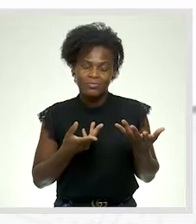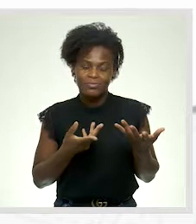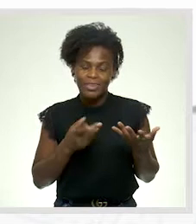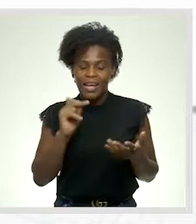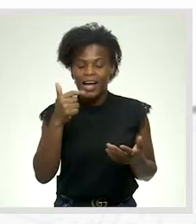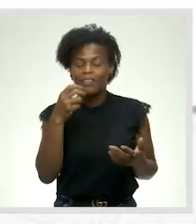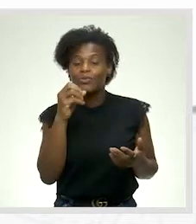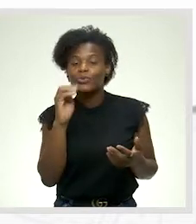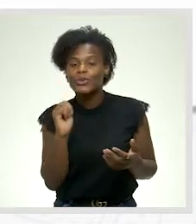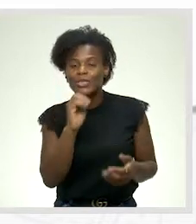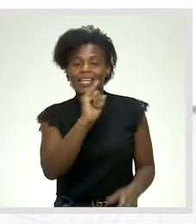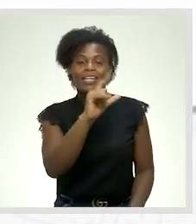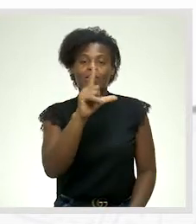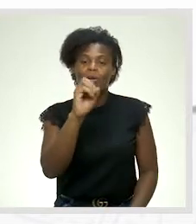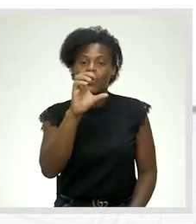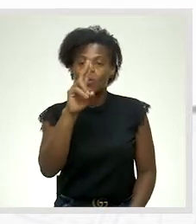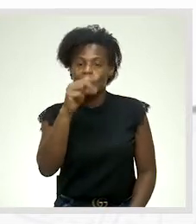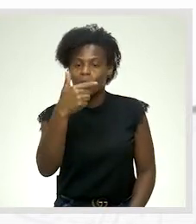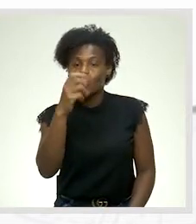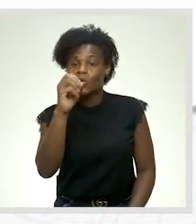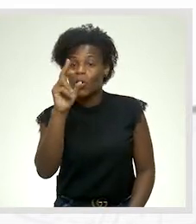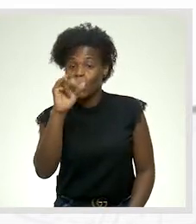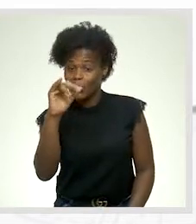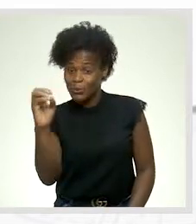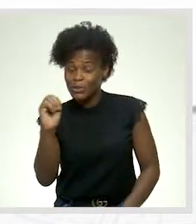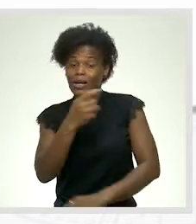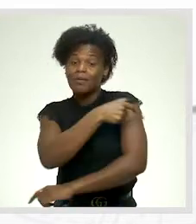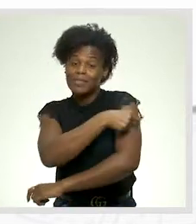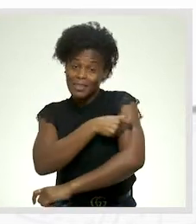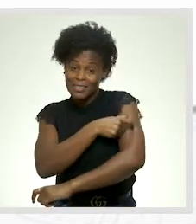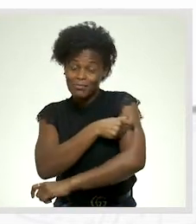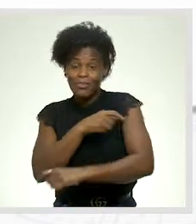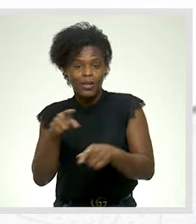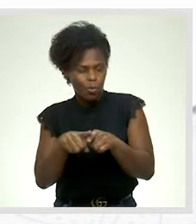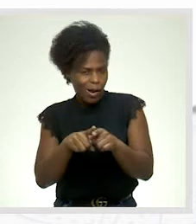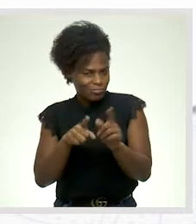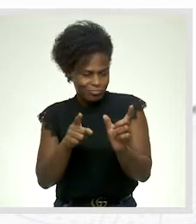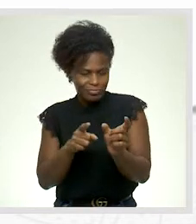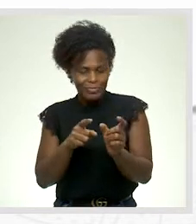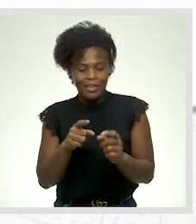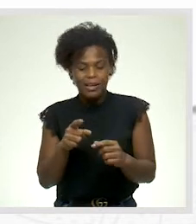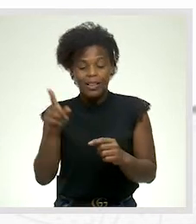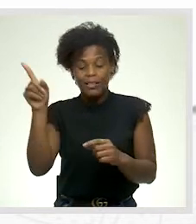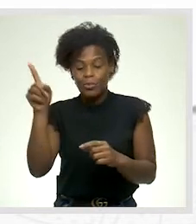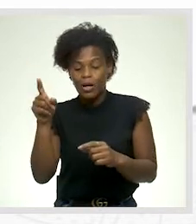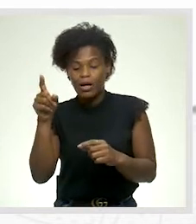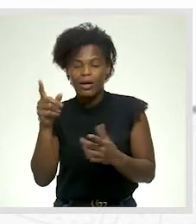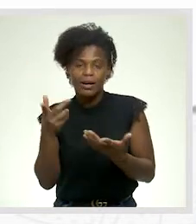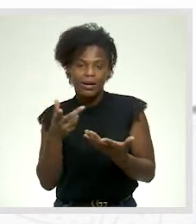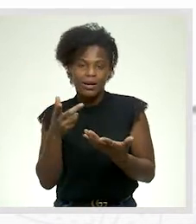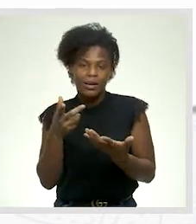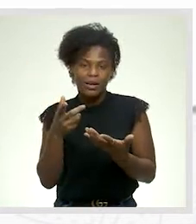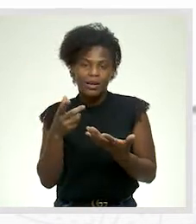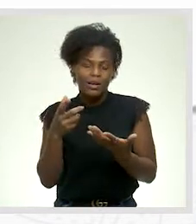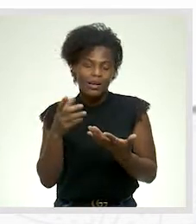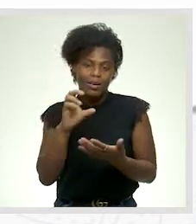atos e locutórios assertivos ou representativos, é a mesma coisa, versus crónica e